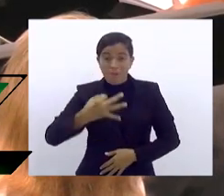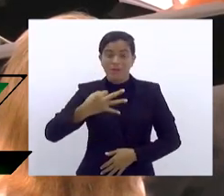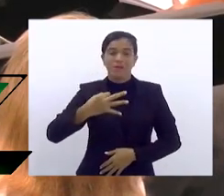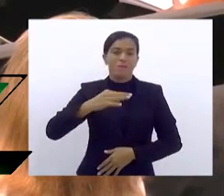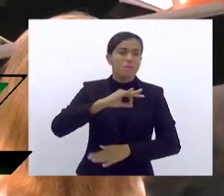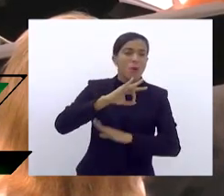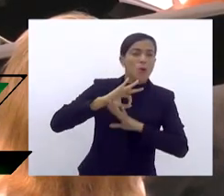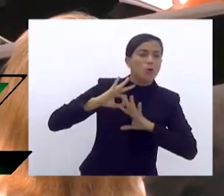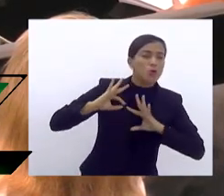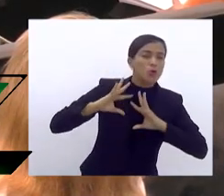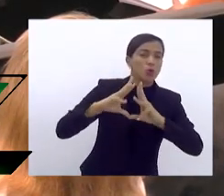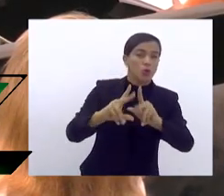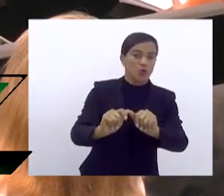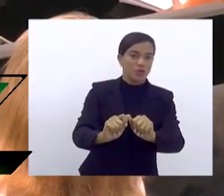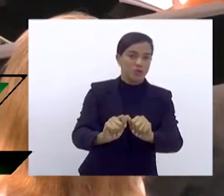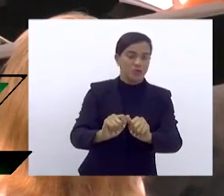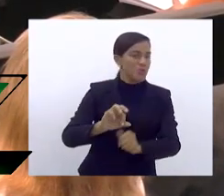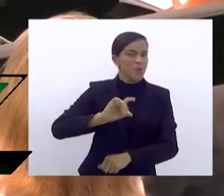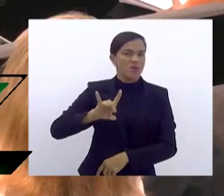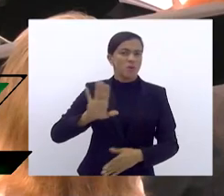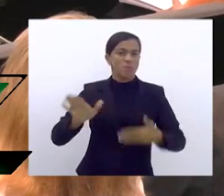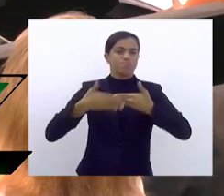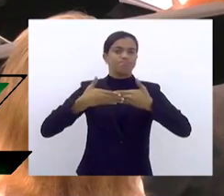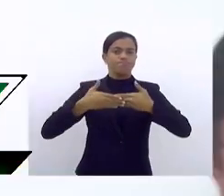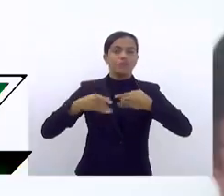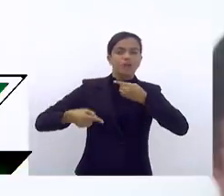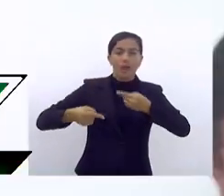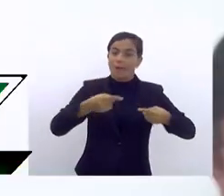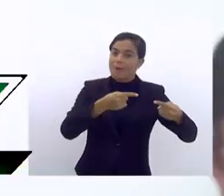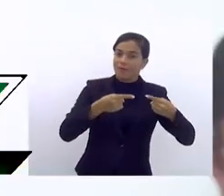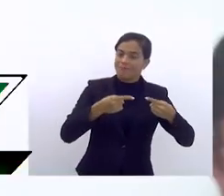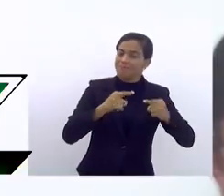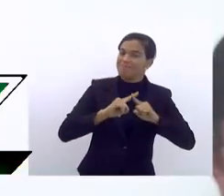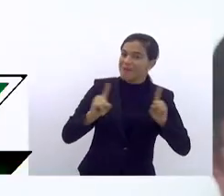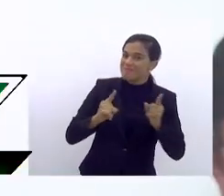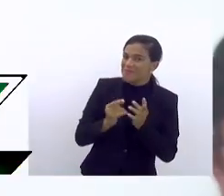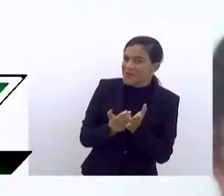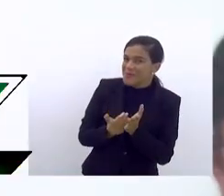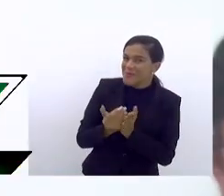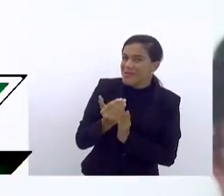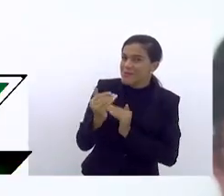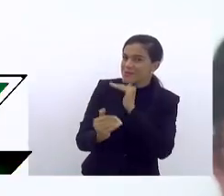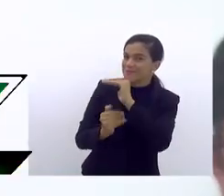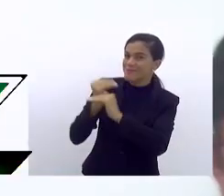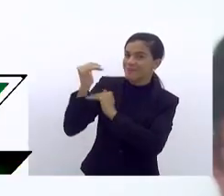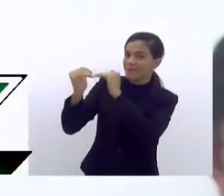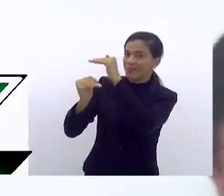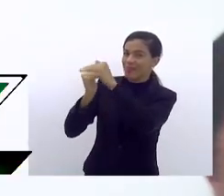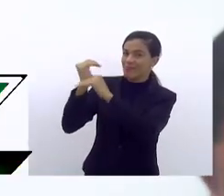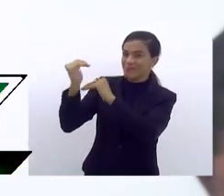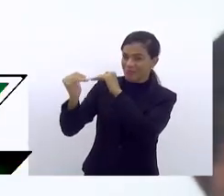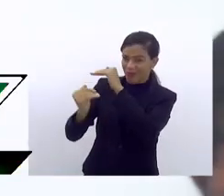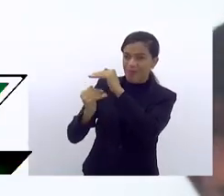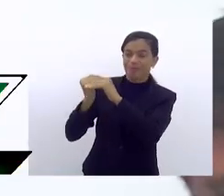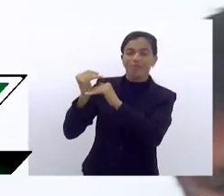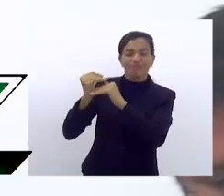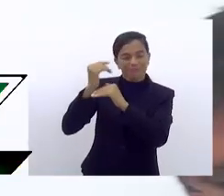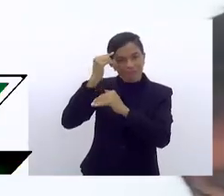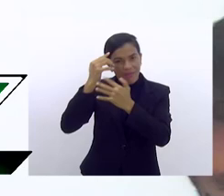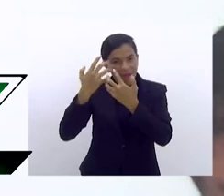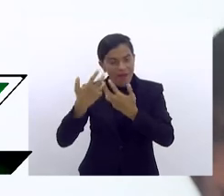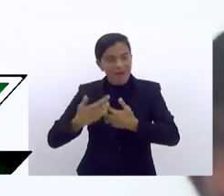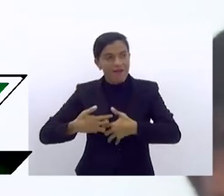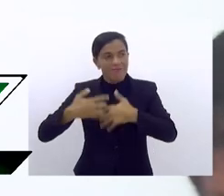não como fechamento de um debate mas como o início de um processo que a gente venha a refletir